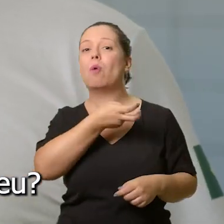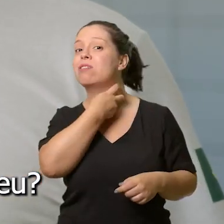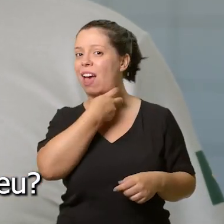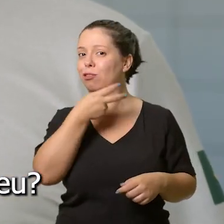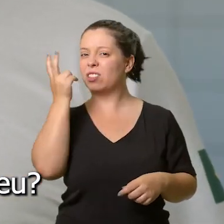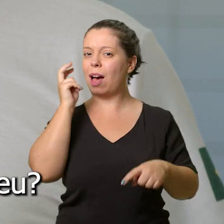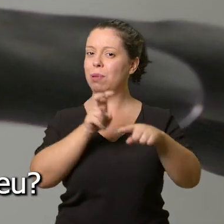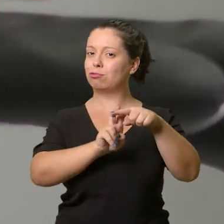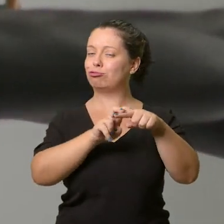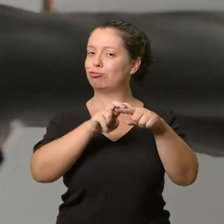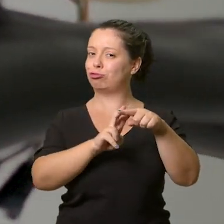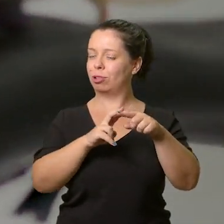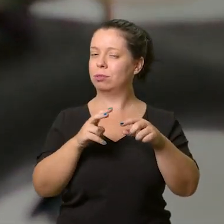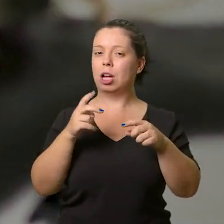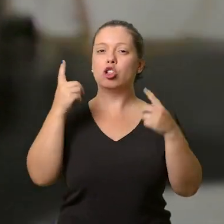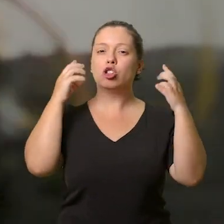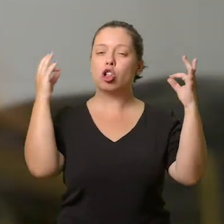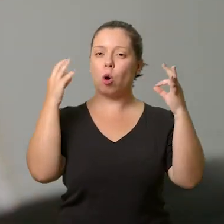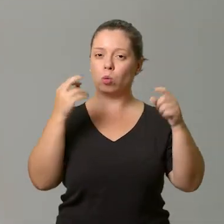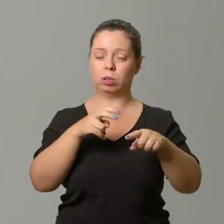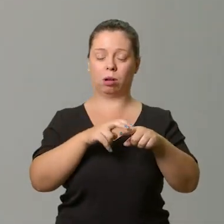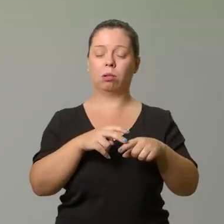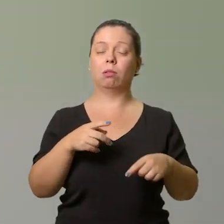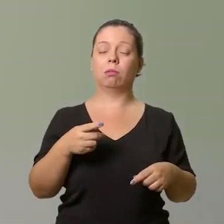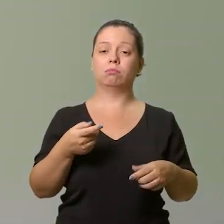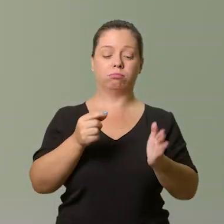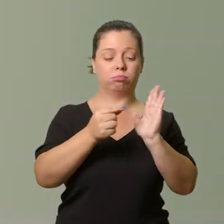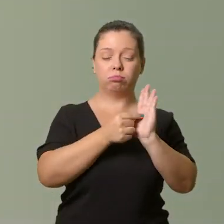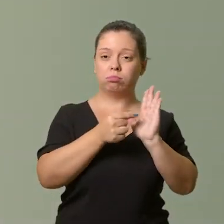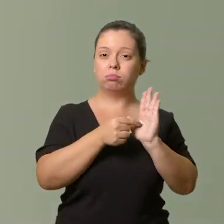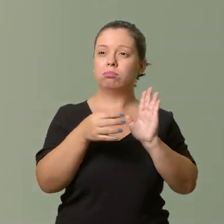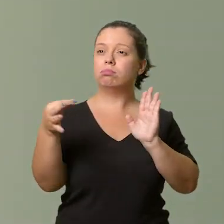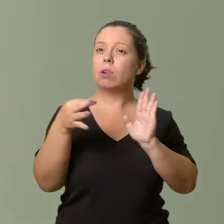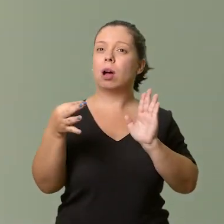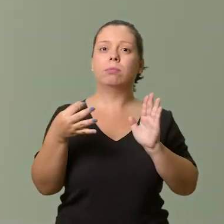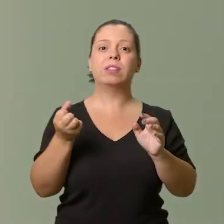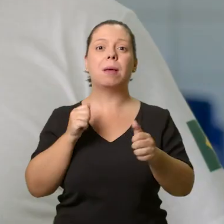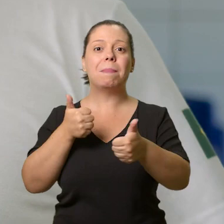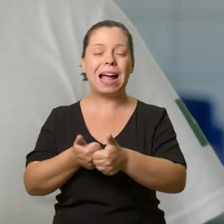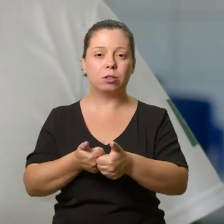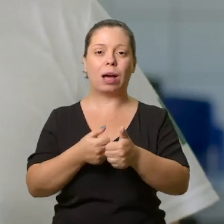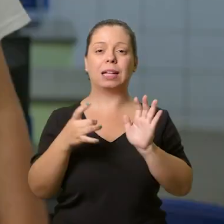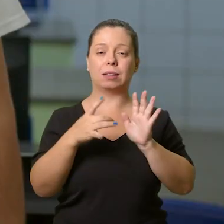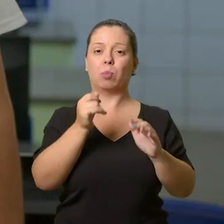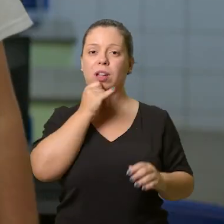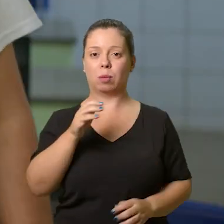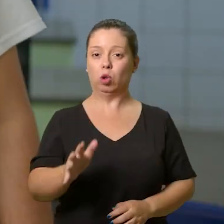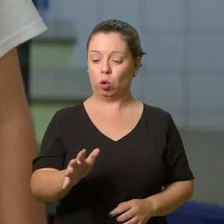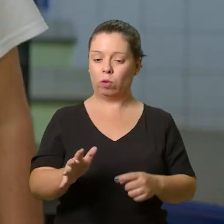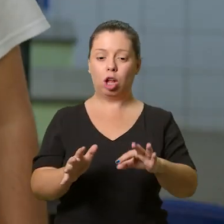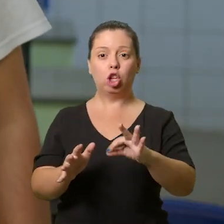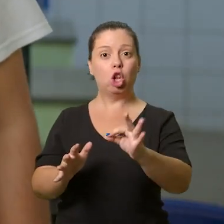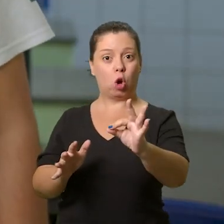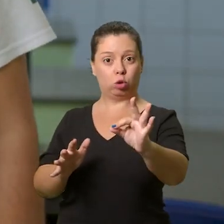um sonar de um morcego, entendeu? Como funciona? Quando o sensor detecta uma proximidade, ele manda um sinal. Por exemplo, eu aponto minha luva